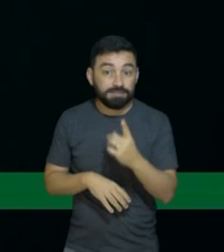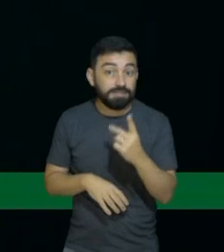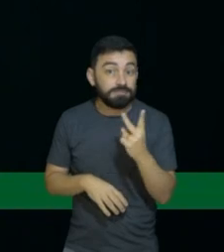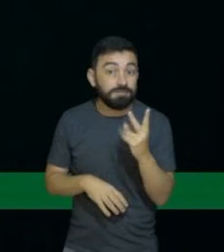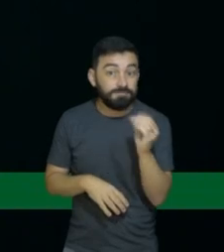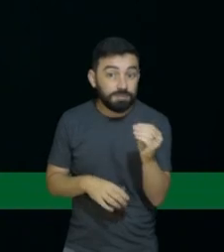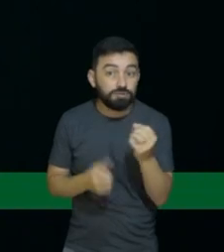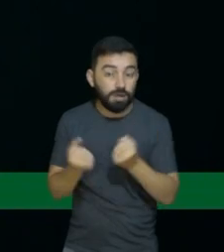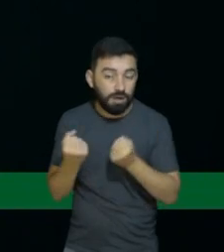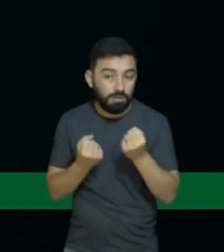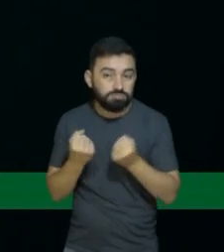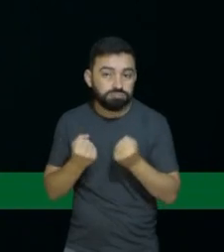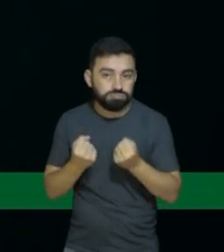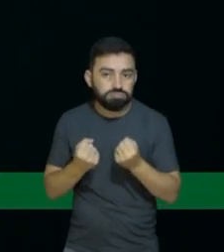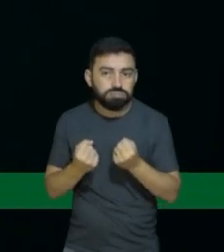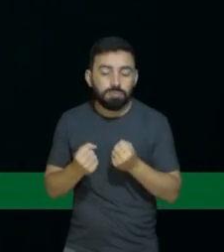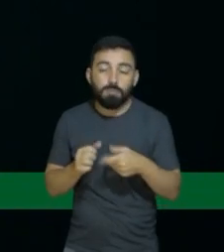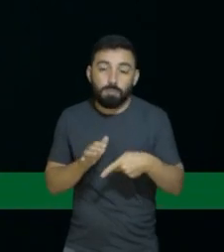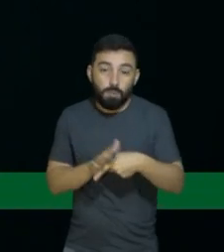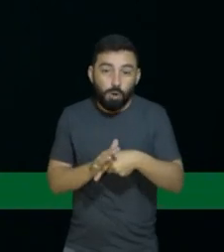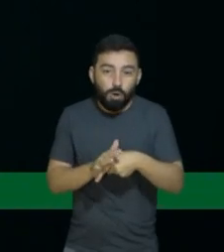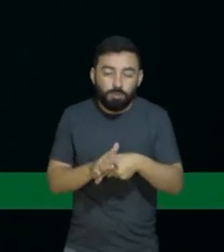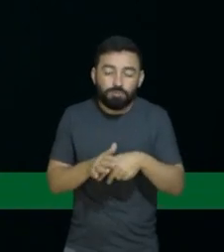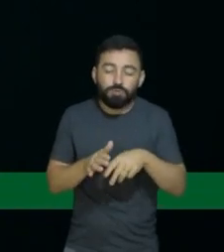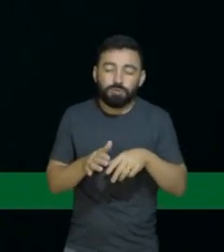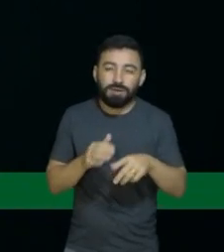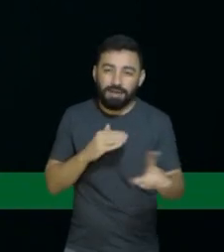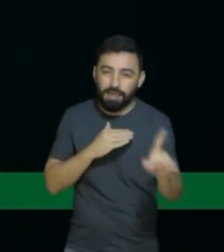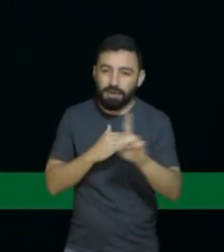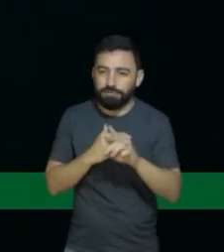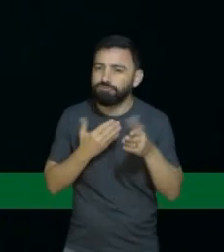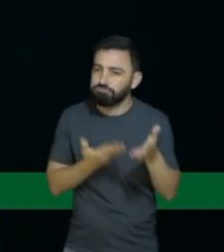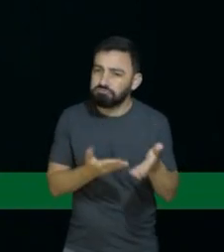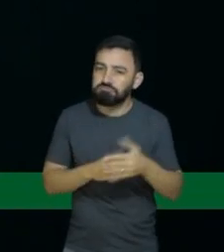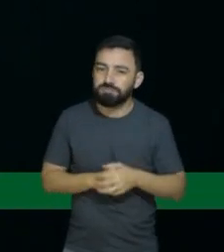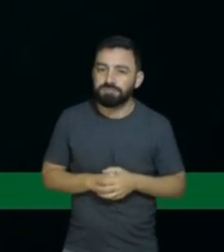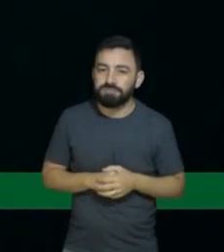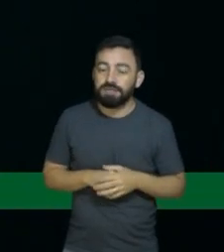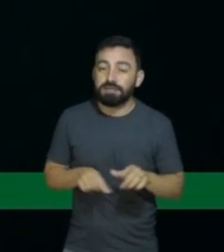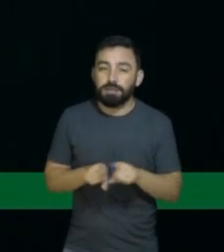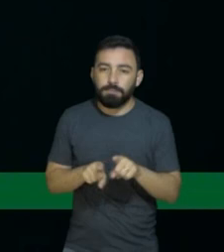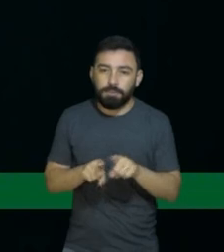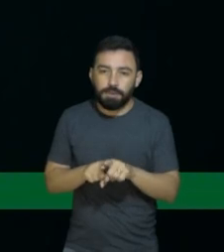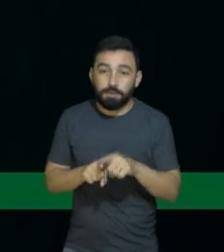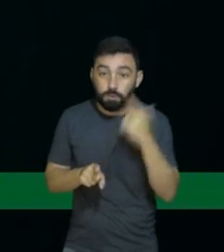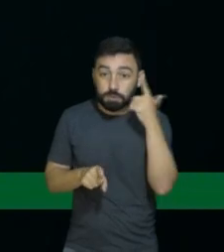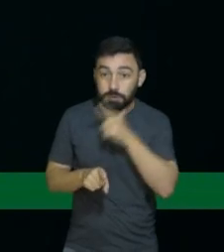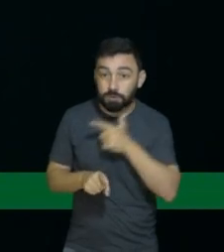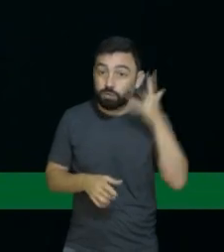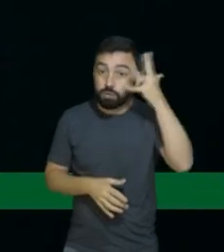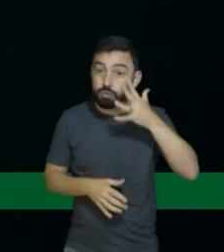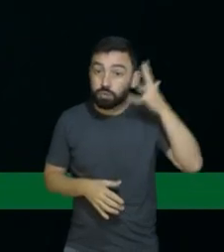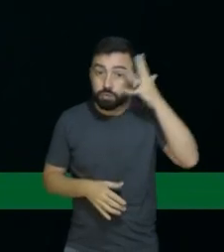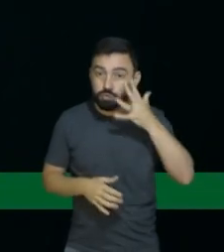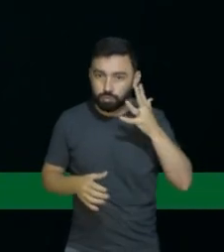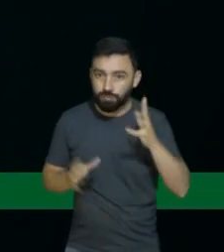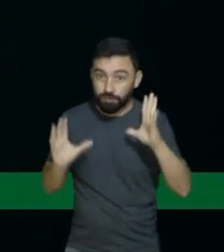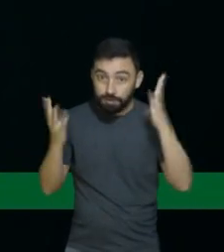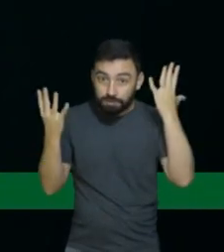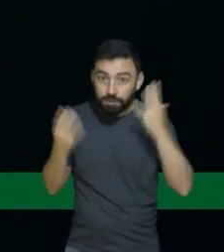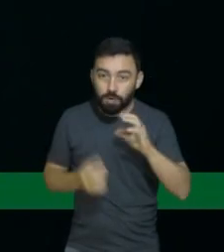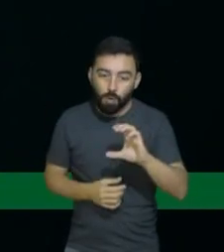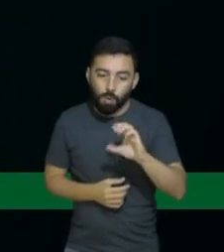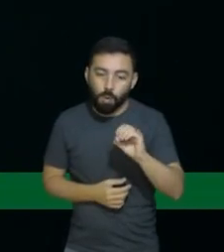e agora sim pros clientes né nós fizemos também ano passado uma palestra com Cortela e a gente conseguiu deputad zunir